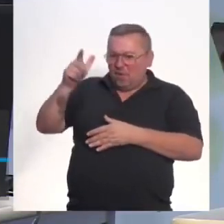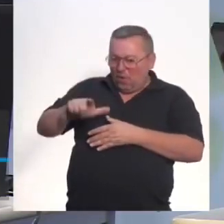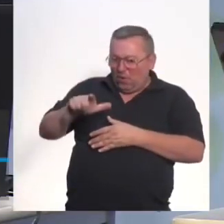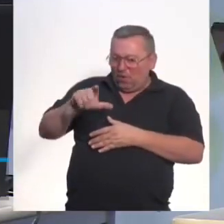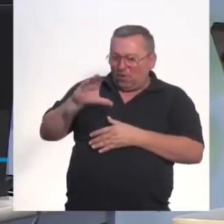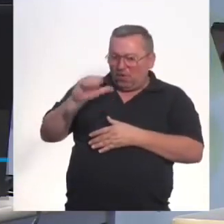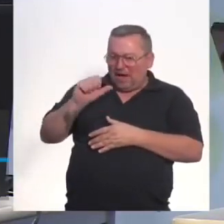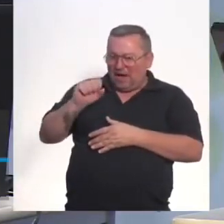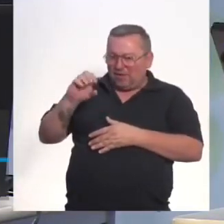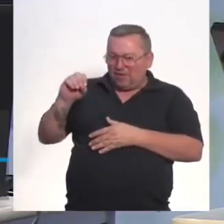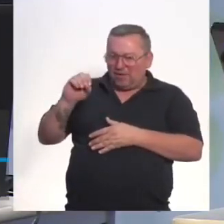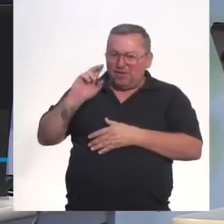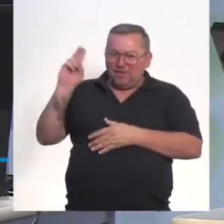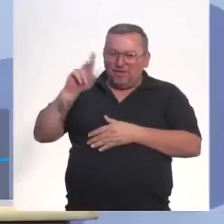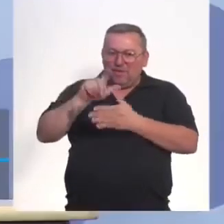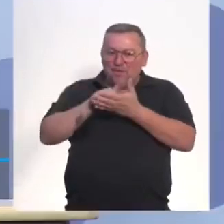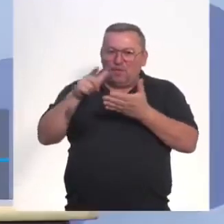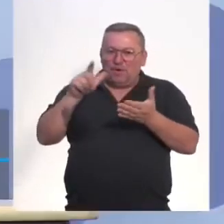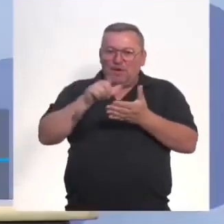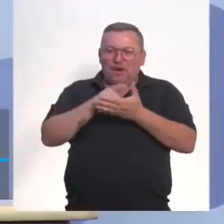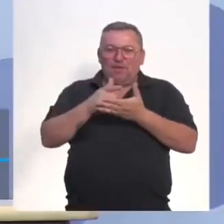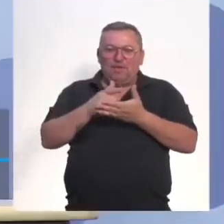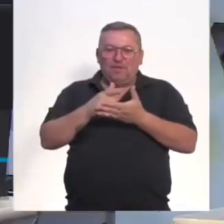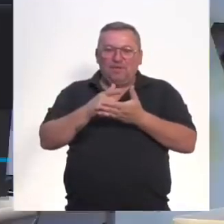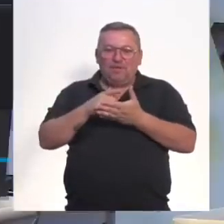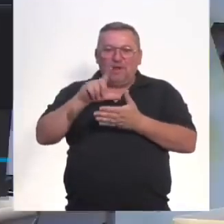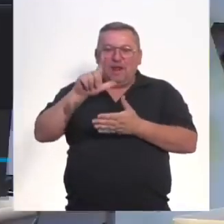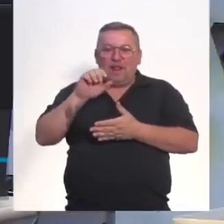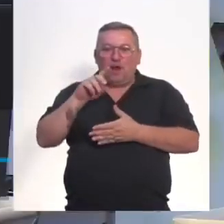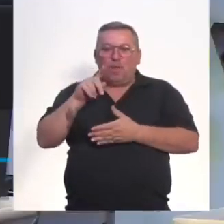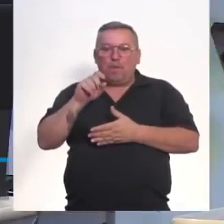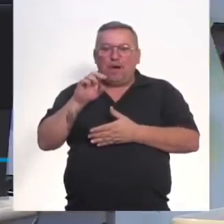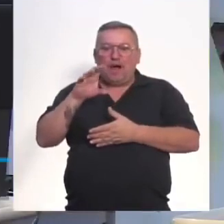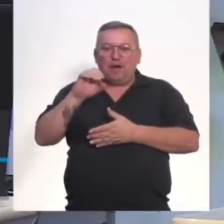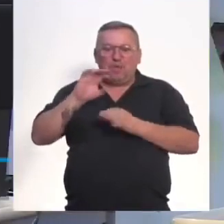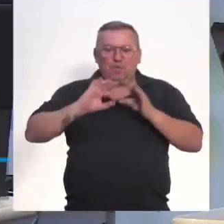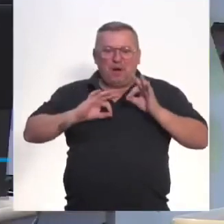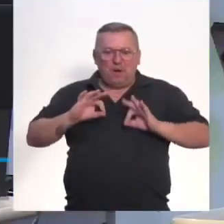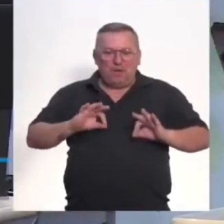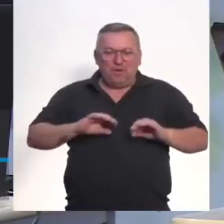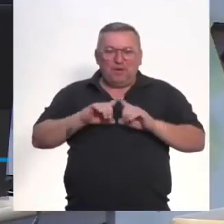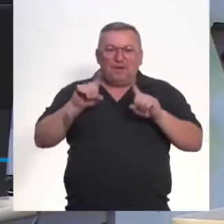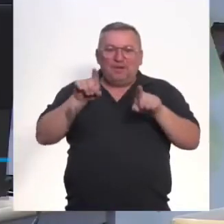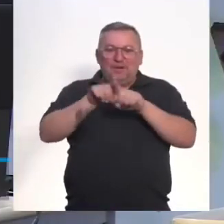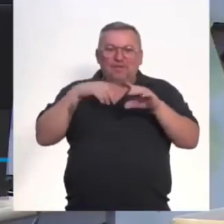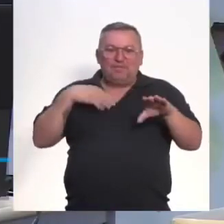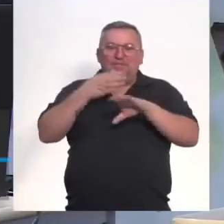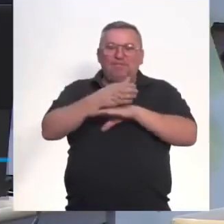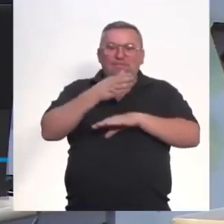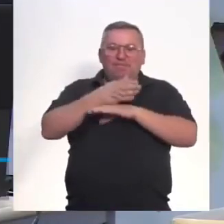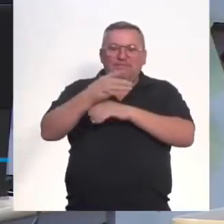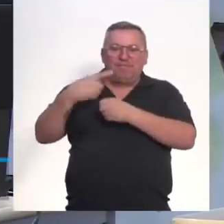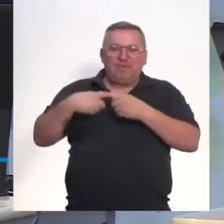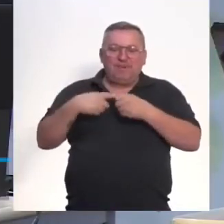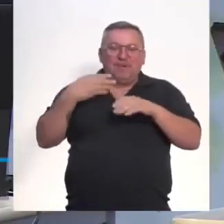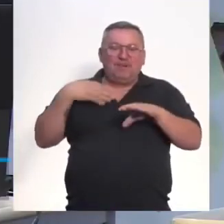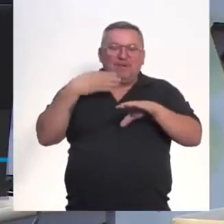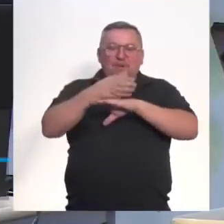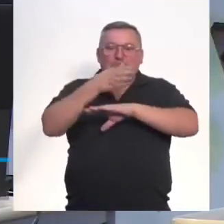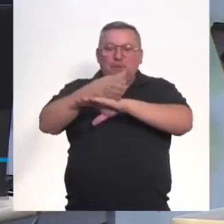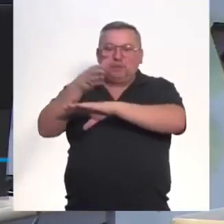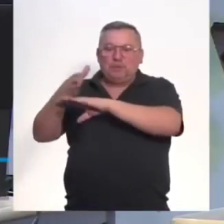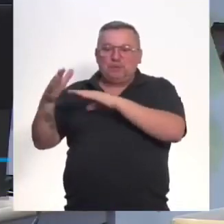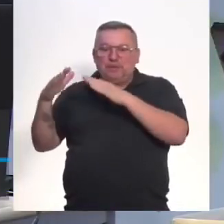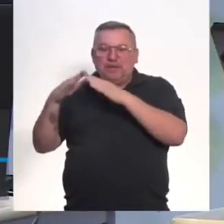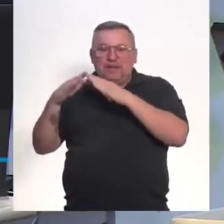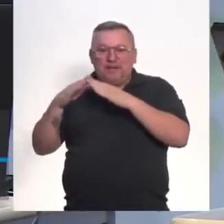caso? Do quê? Que saiu no jornal? Não, não vi. É um leopardo, uma onça, alguma coisa assim, que ele também entrou na cidade, tentou entrar em várias casas